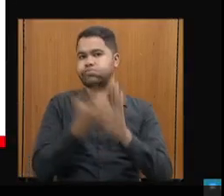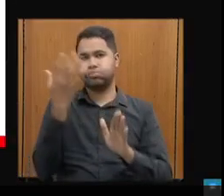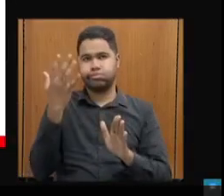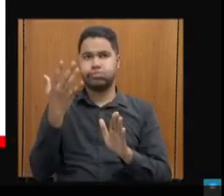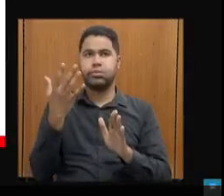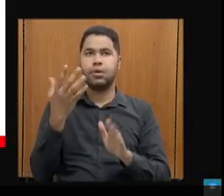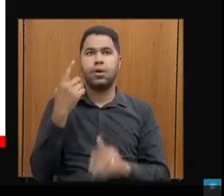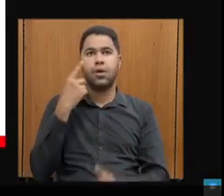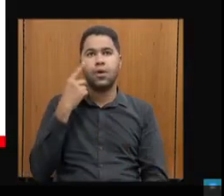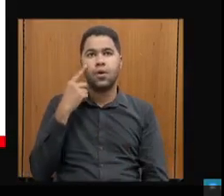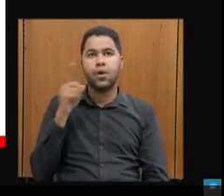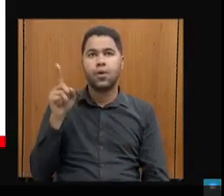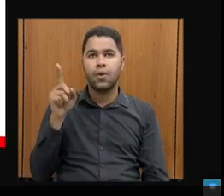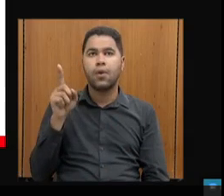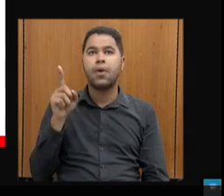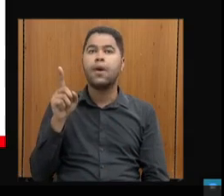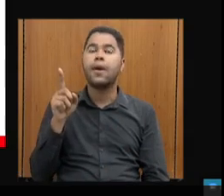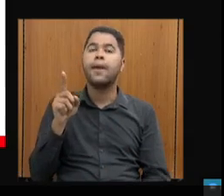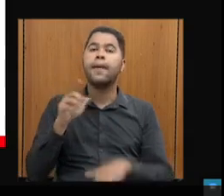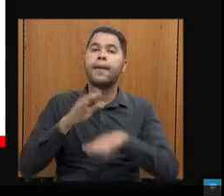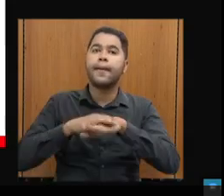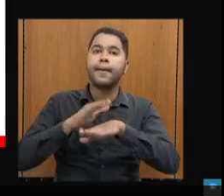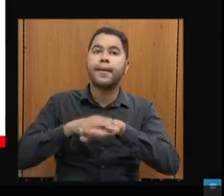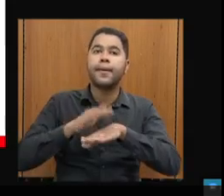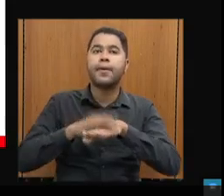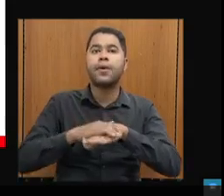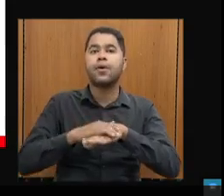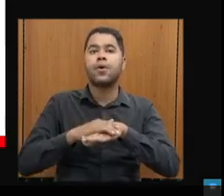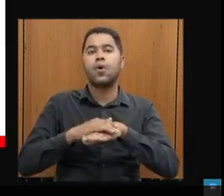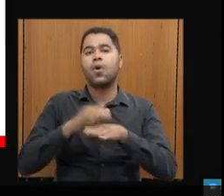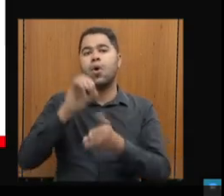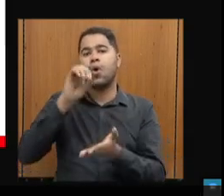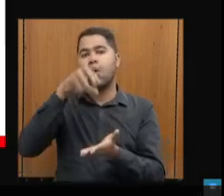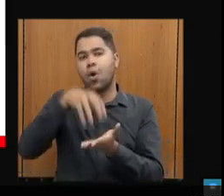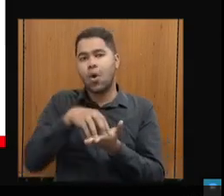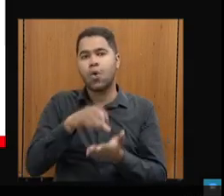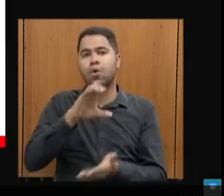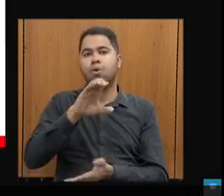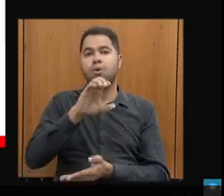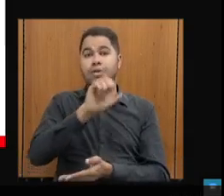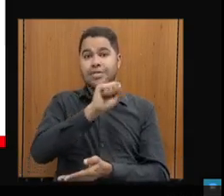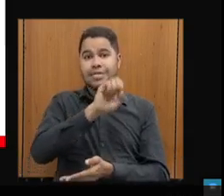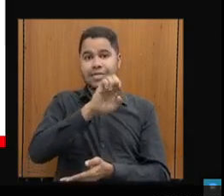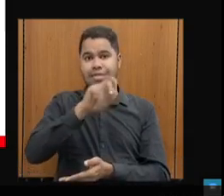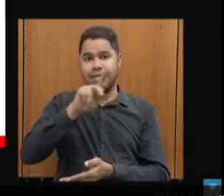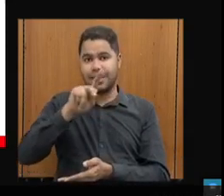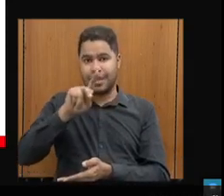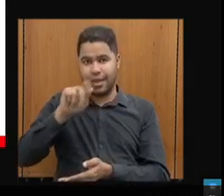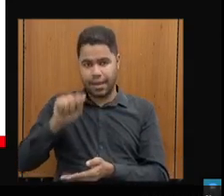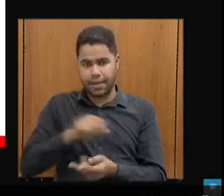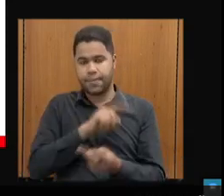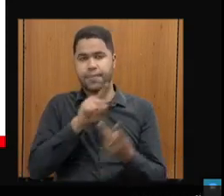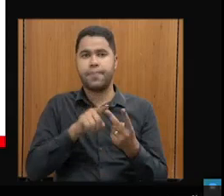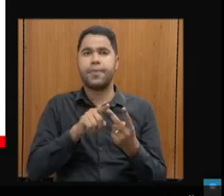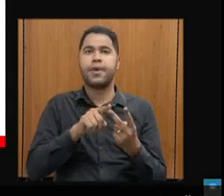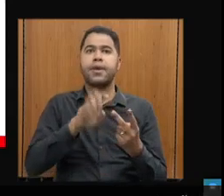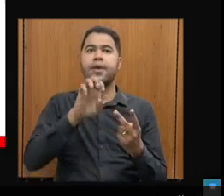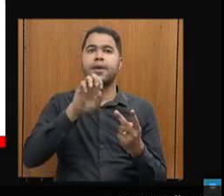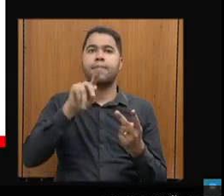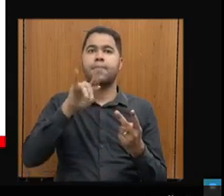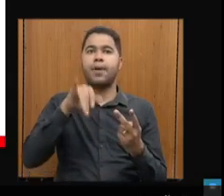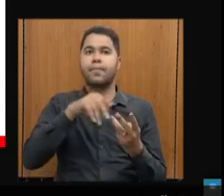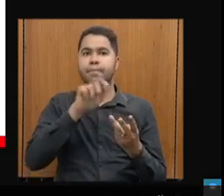naturezas atendendo Aí é órgãos como seapa e Emater EPAMIG